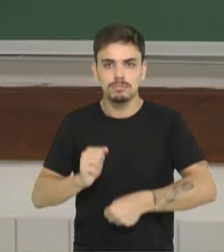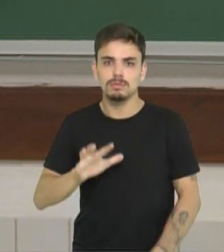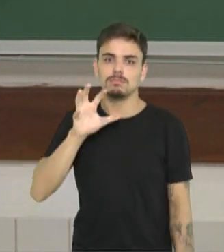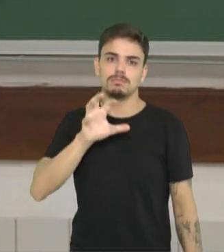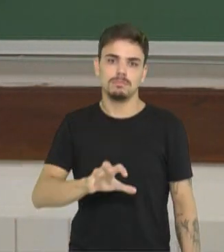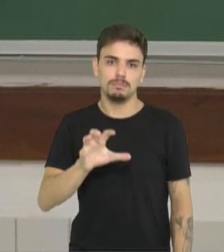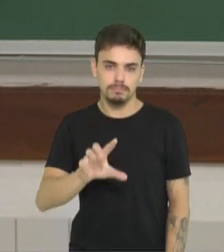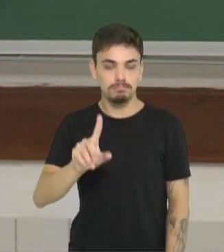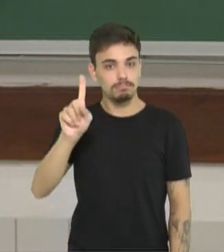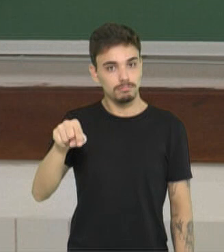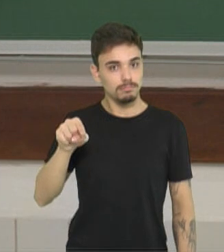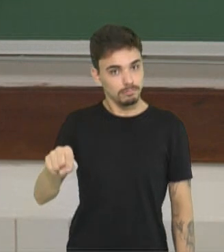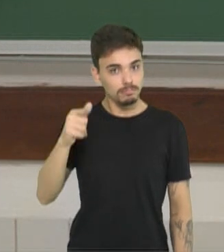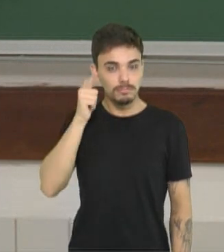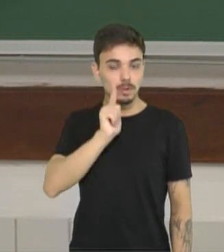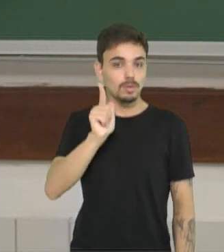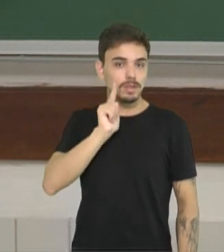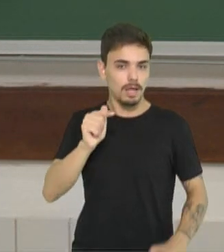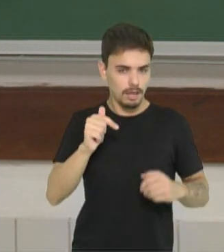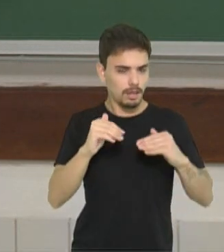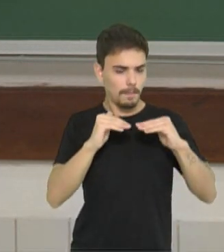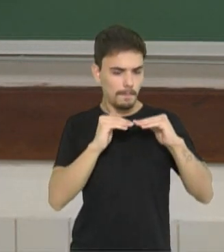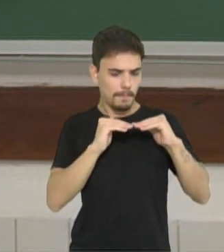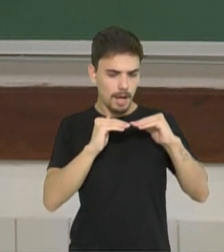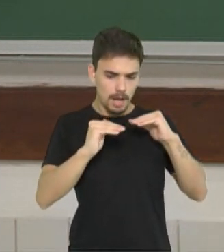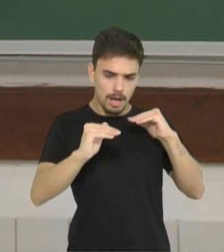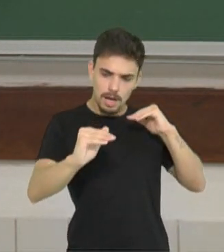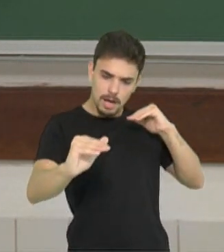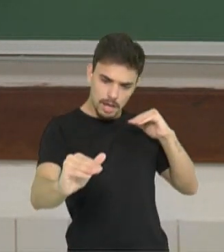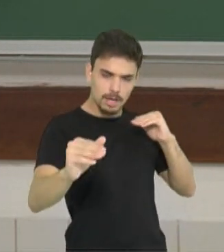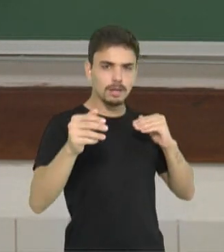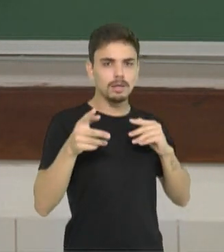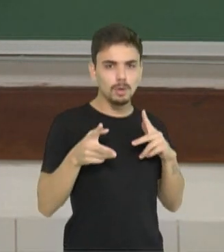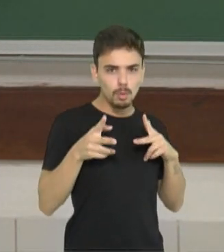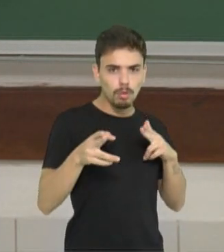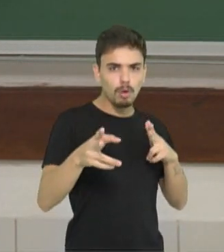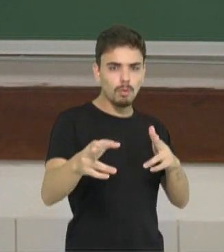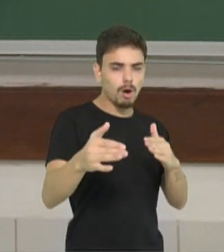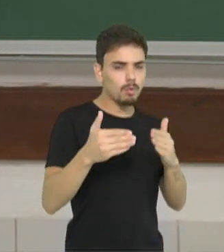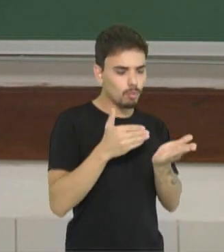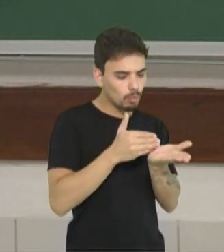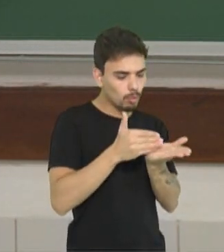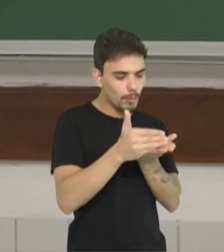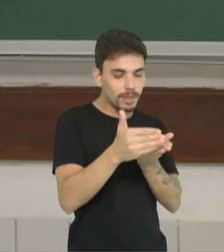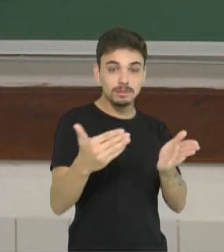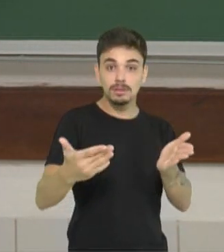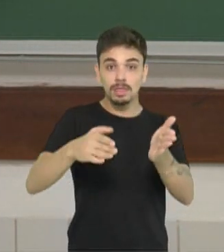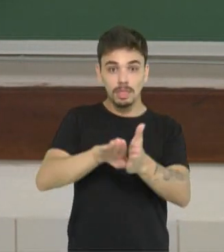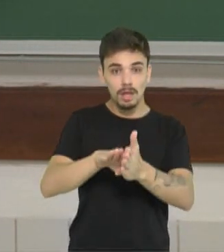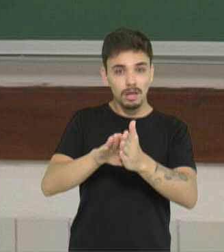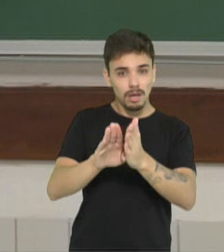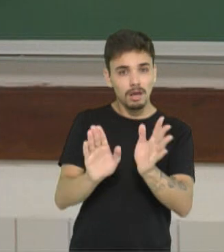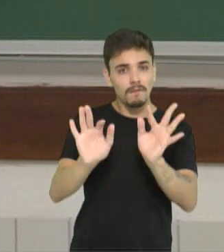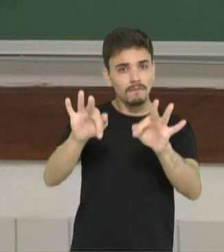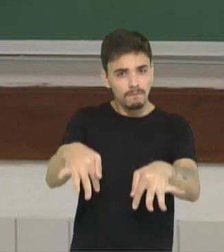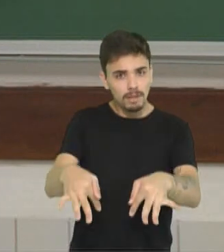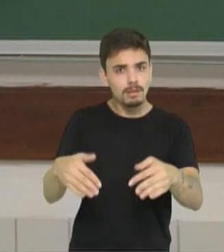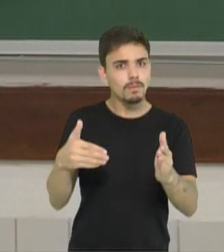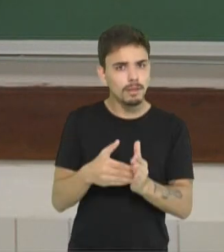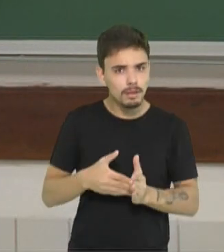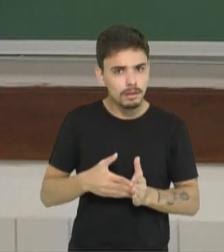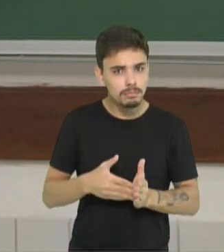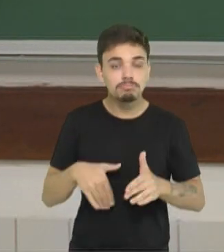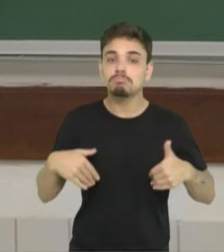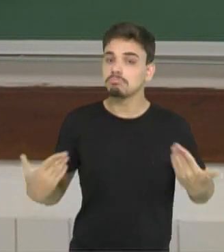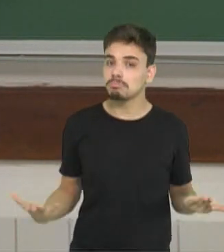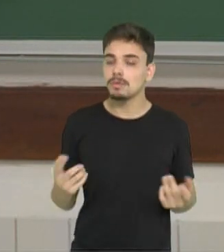prova, será que ele consegue manter uma velocidade constante do início até o fim dessa prova?